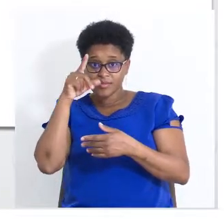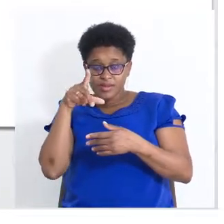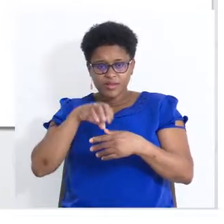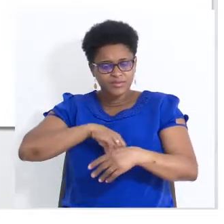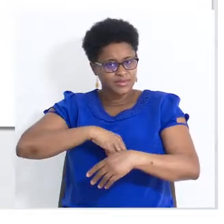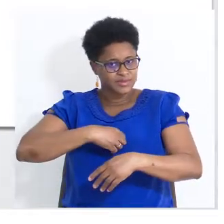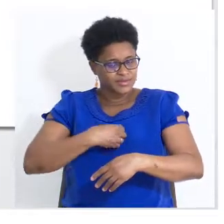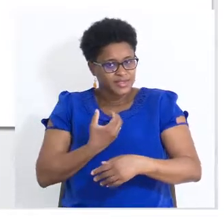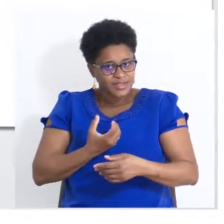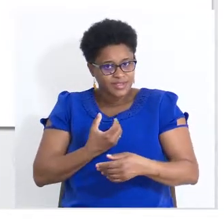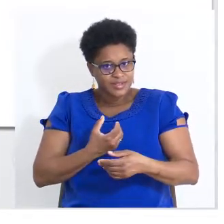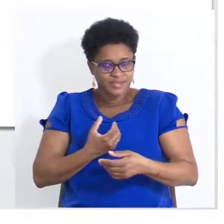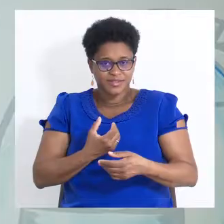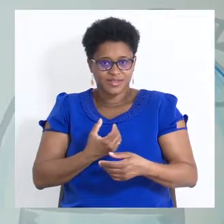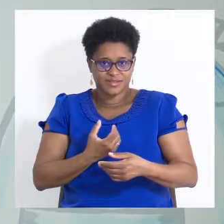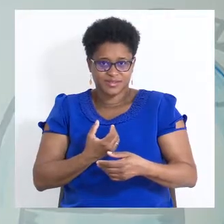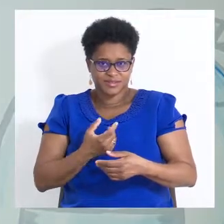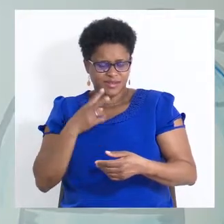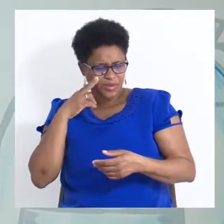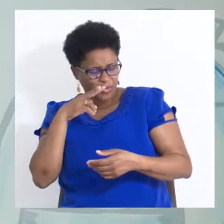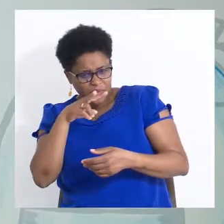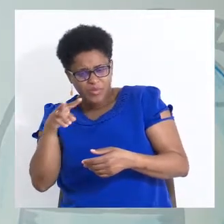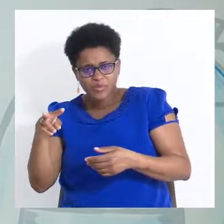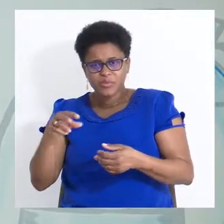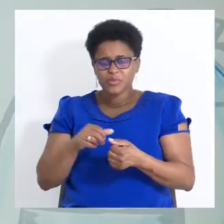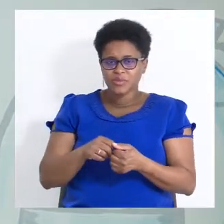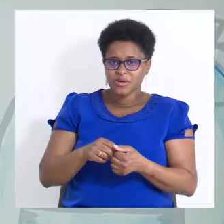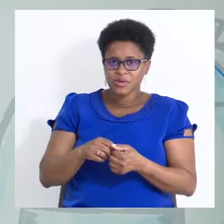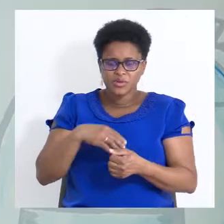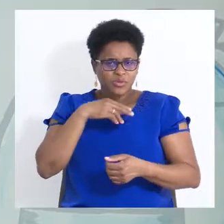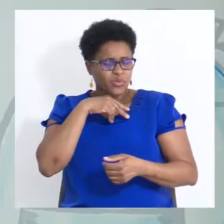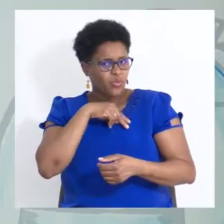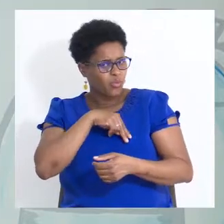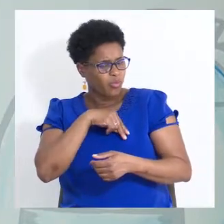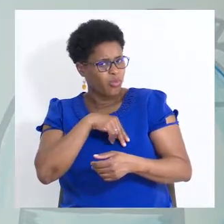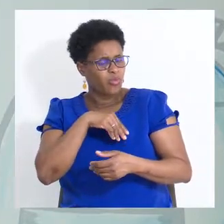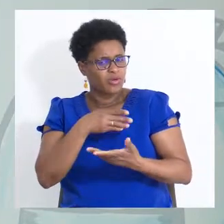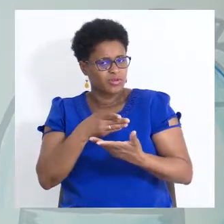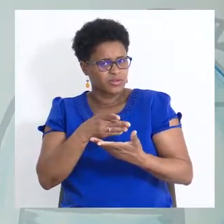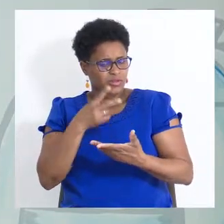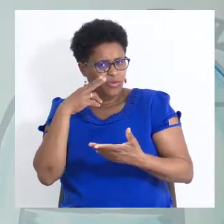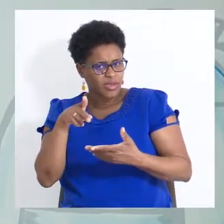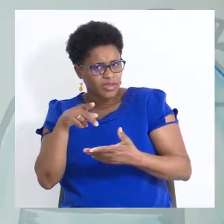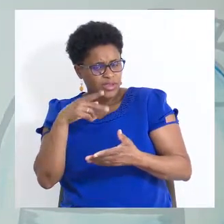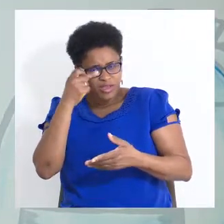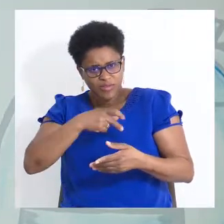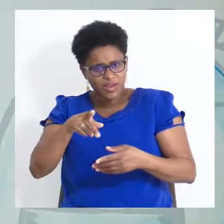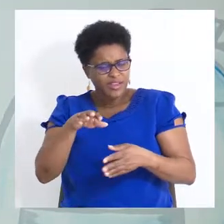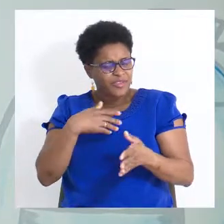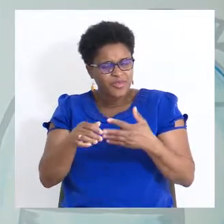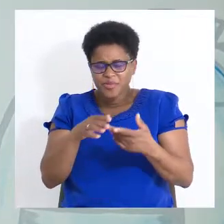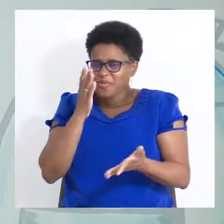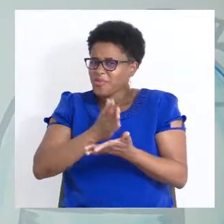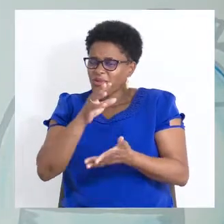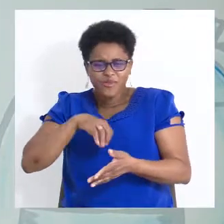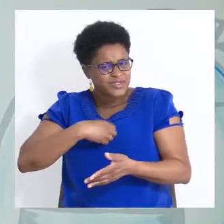o desejo. Quantas vezes procuras no bolso, ai, não há dinheiro para comprar isso. Ficas lá só com aquele desejo,